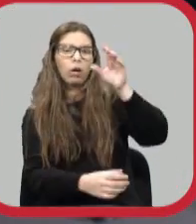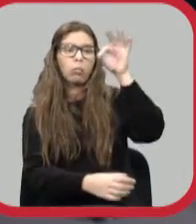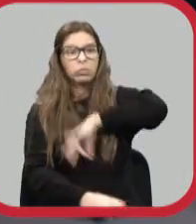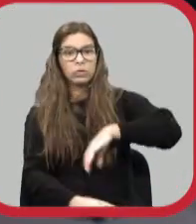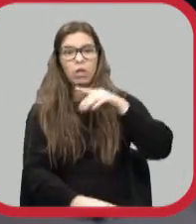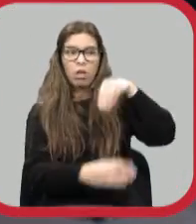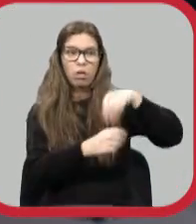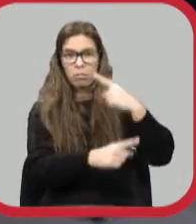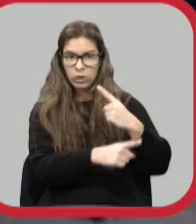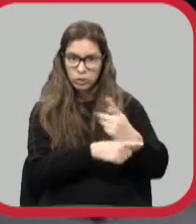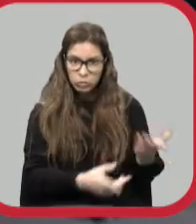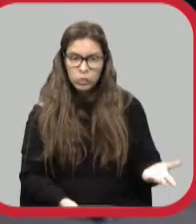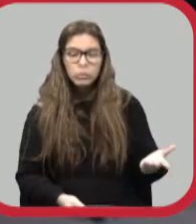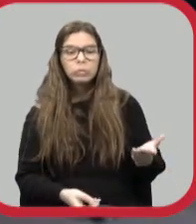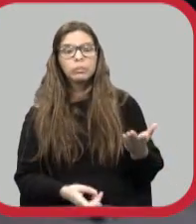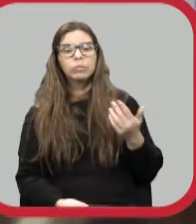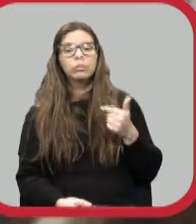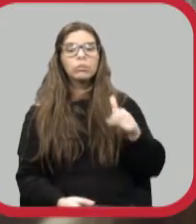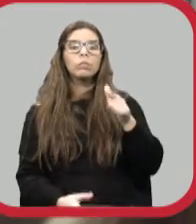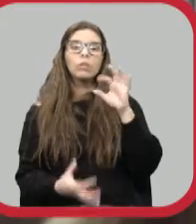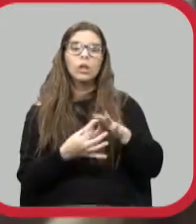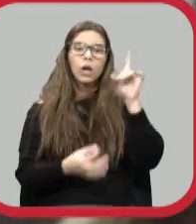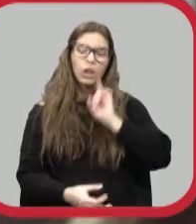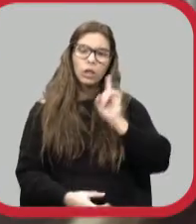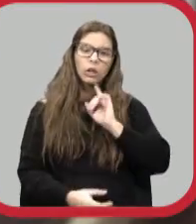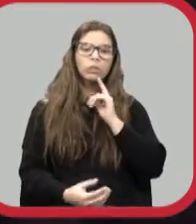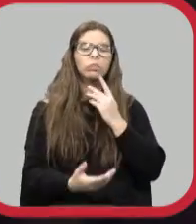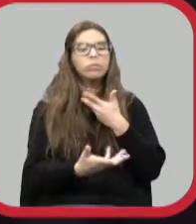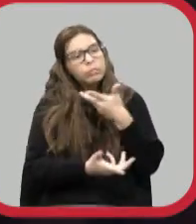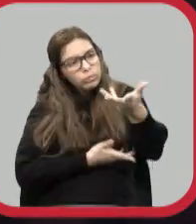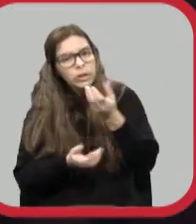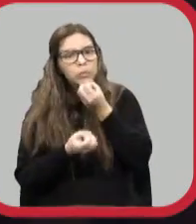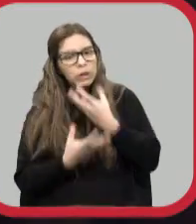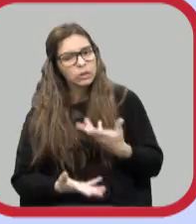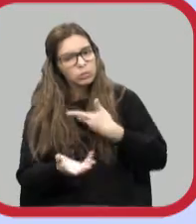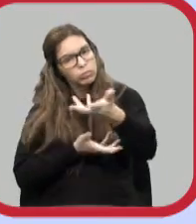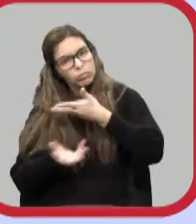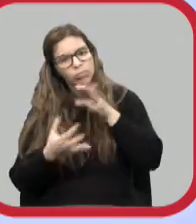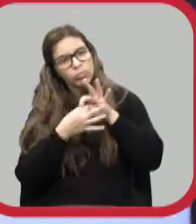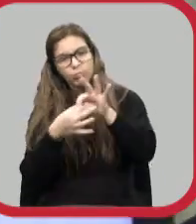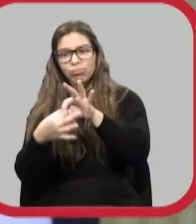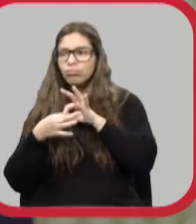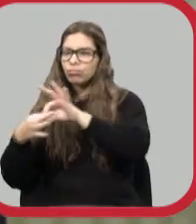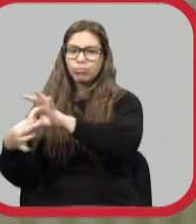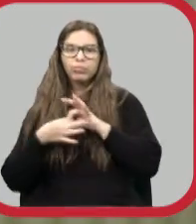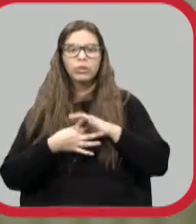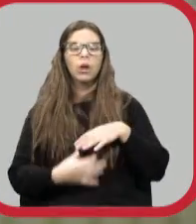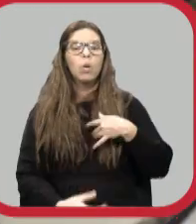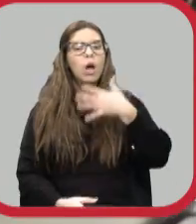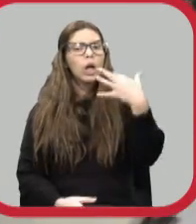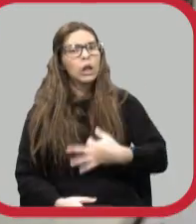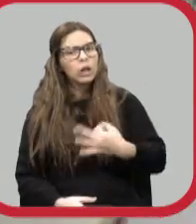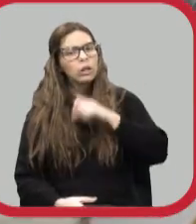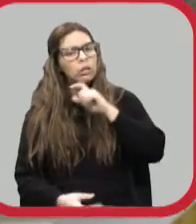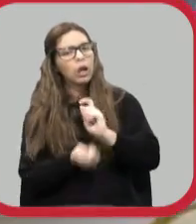profissão. E as chicas geram esta empatia e estes movimentos nós acreditamos que